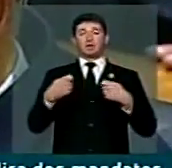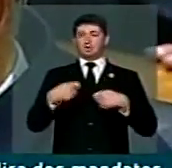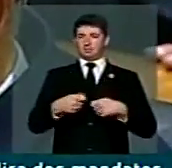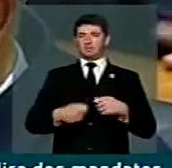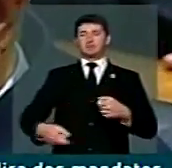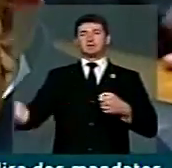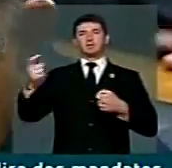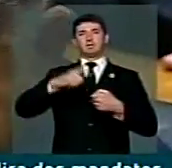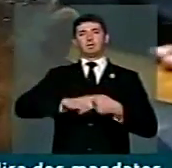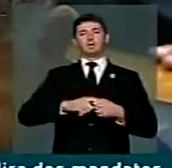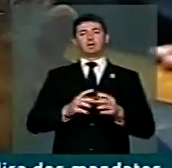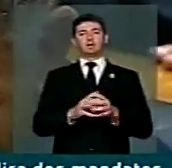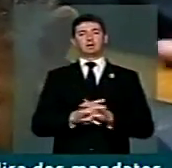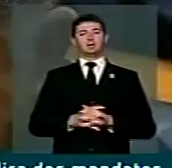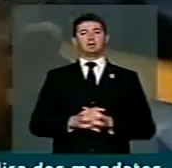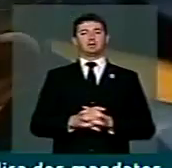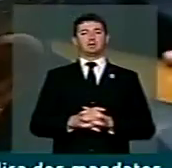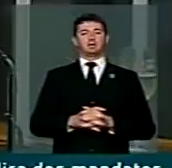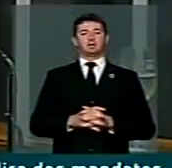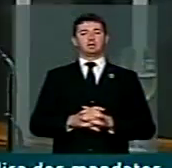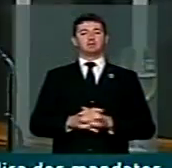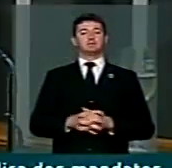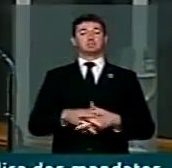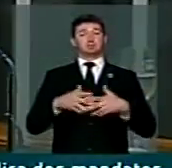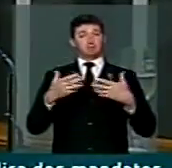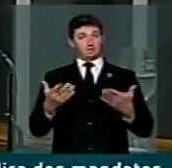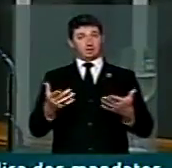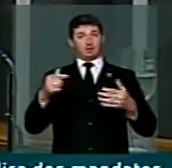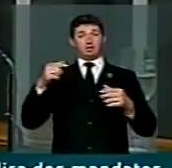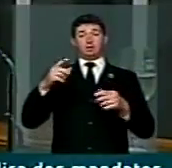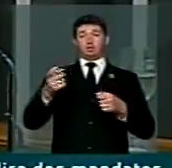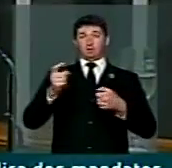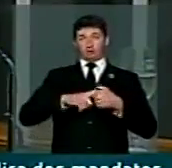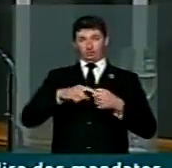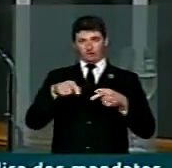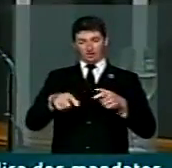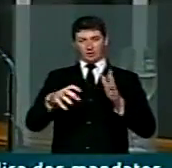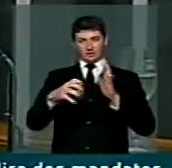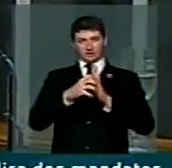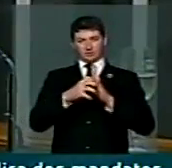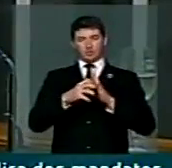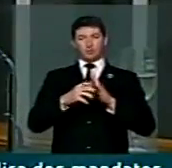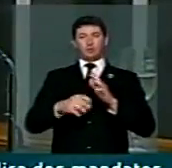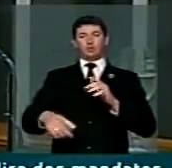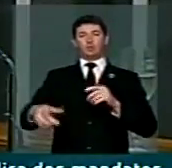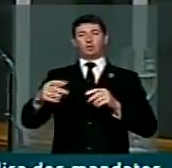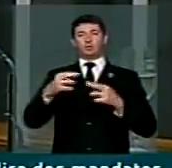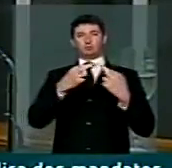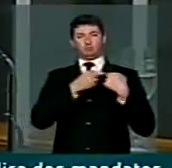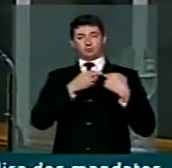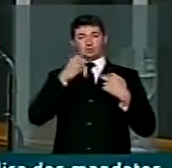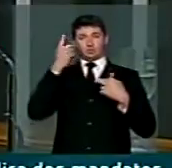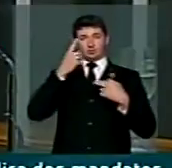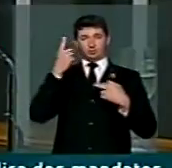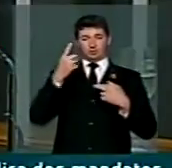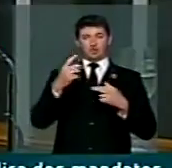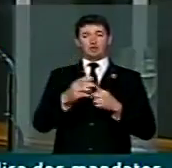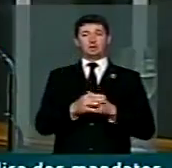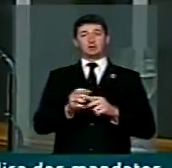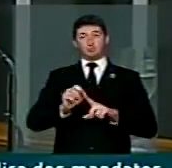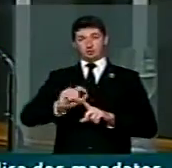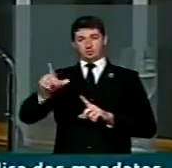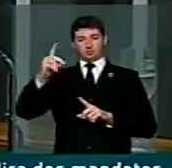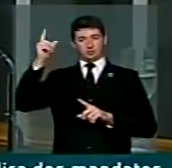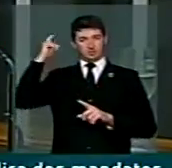simbolicamente resgatada. Assim, esta devolução simbólica dos mandatos aos cassados